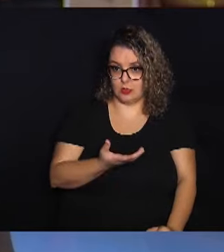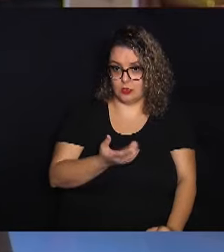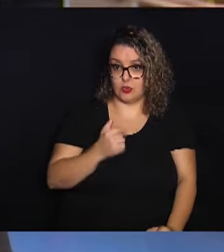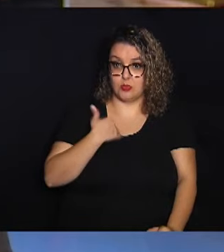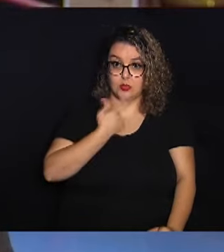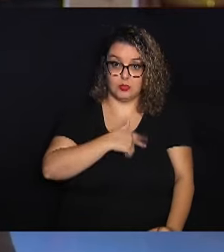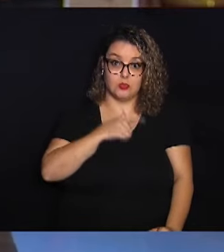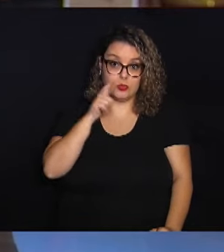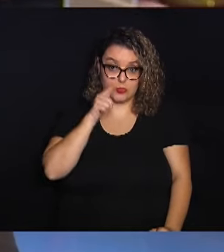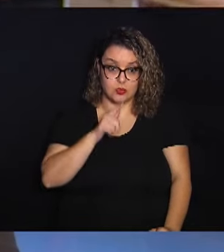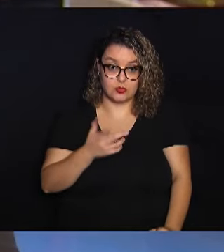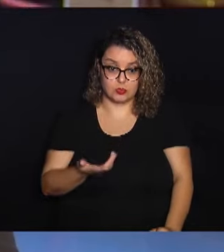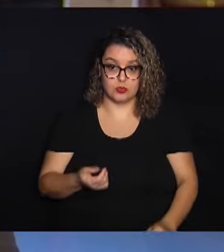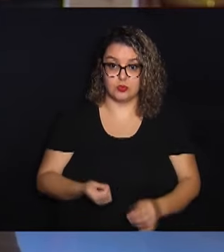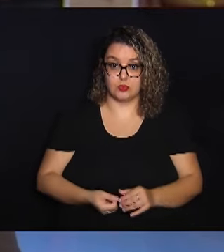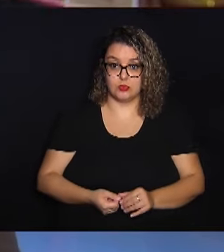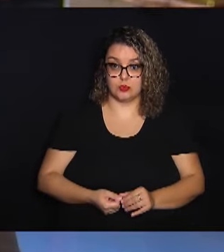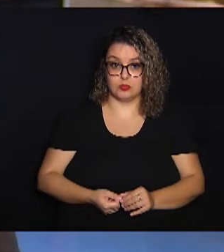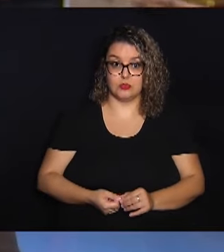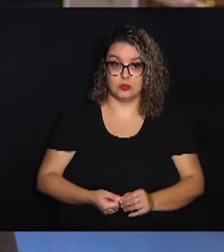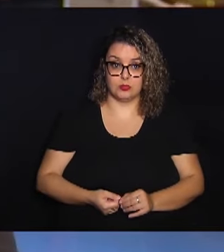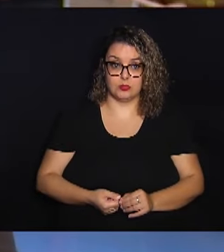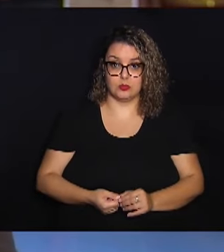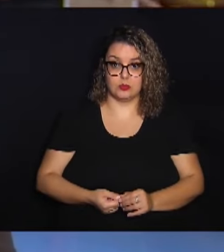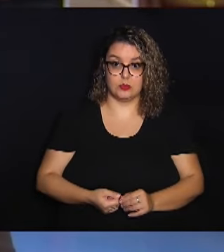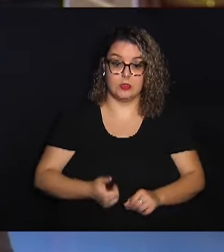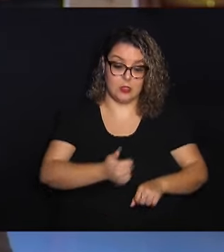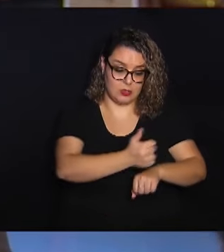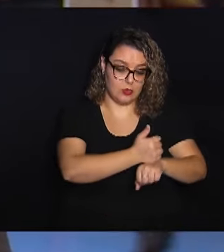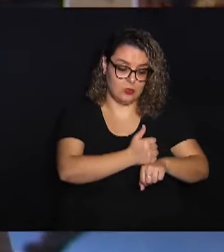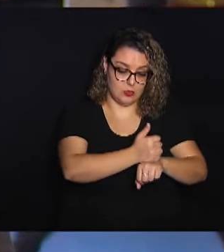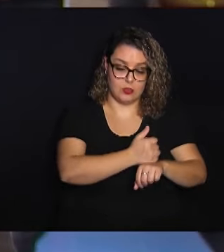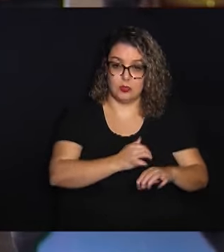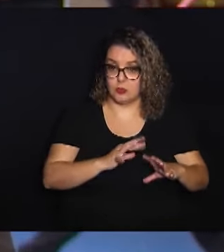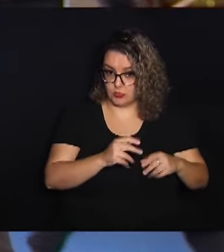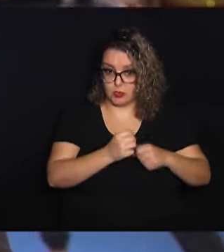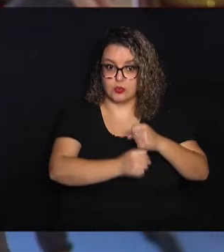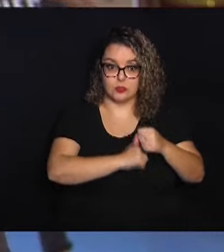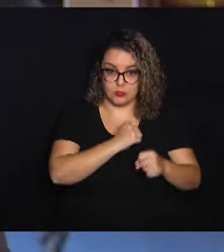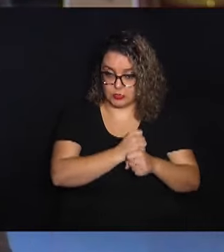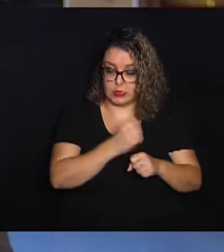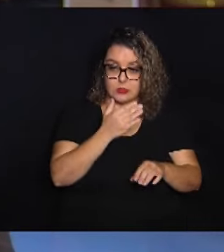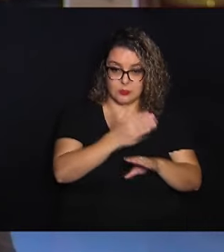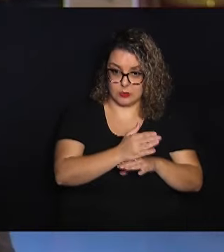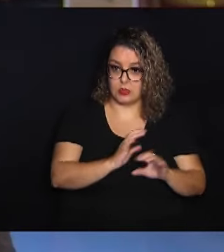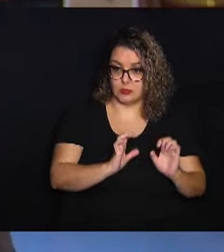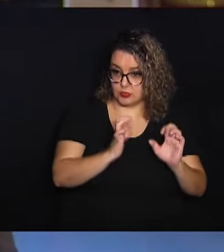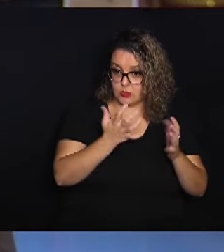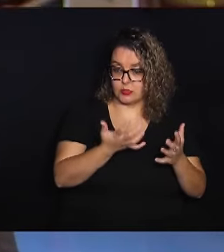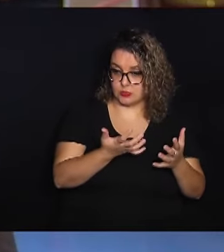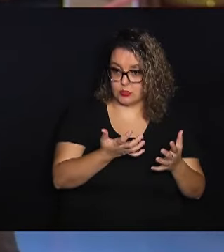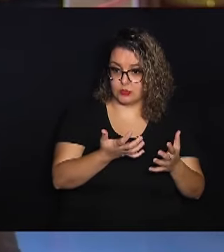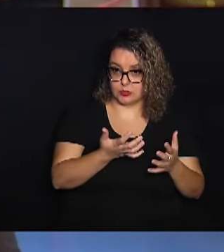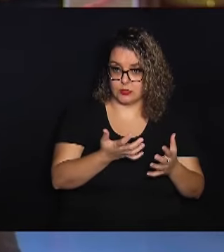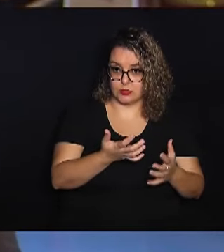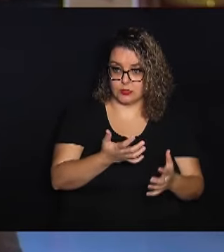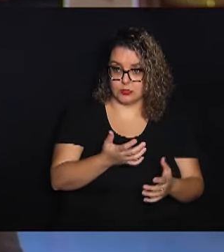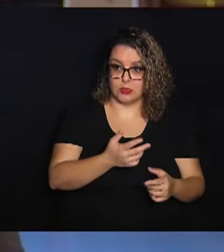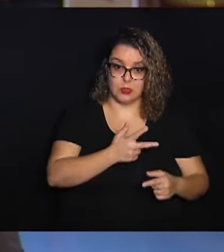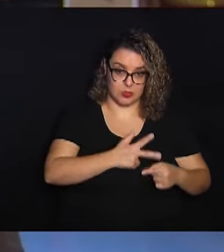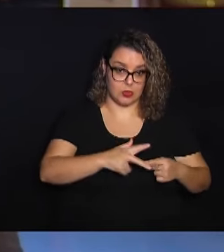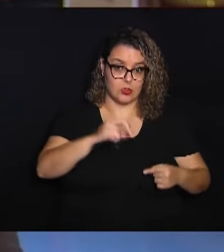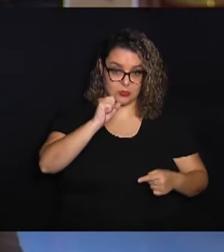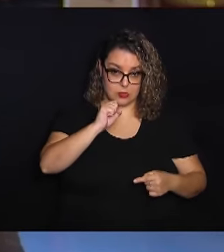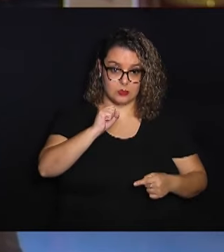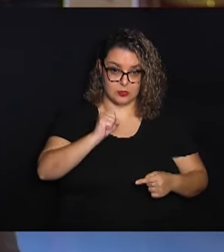consegue e e esses atletas eles todo ano eles participam dos eventos e conquistam as suas